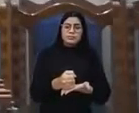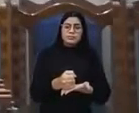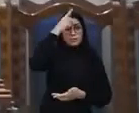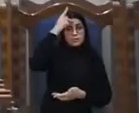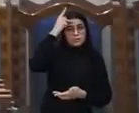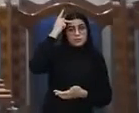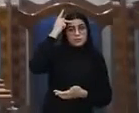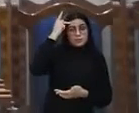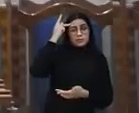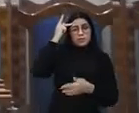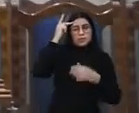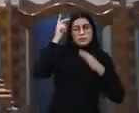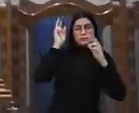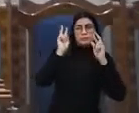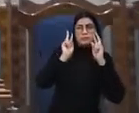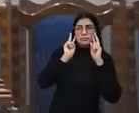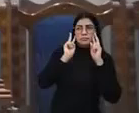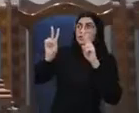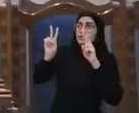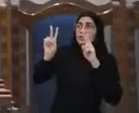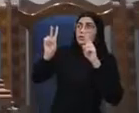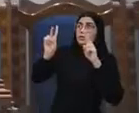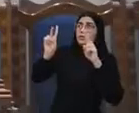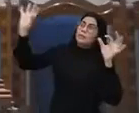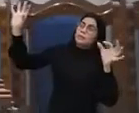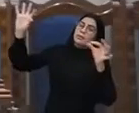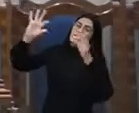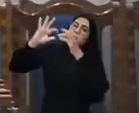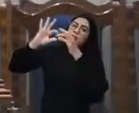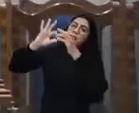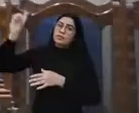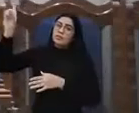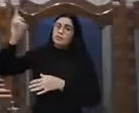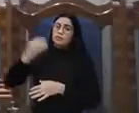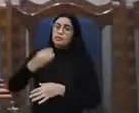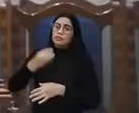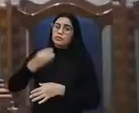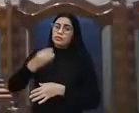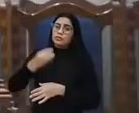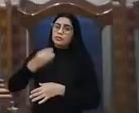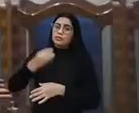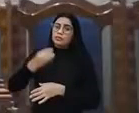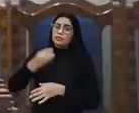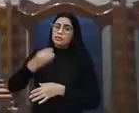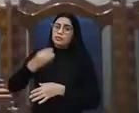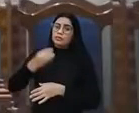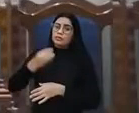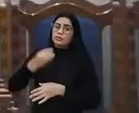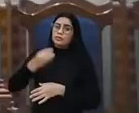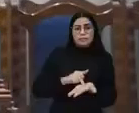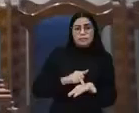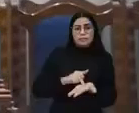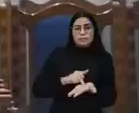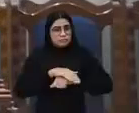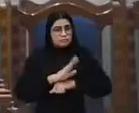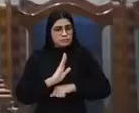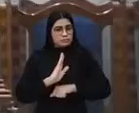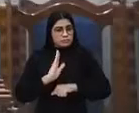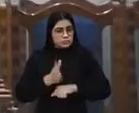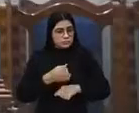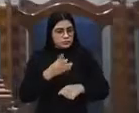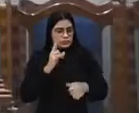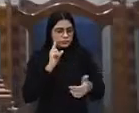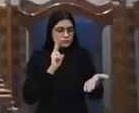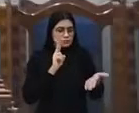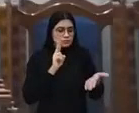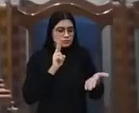pessoas chegar-se ao Deus vivo e verdadeiro. Essa noite já foi lida a leitura